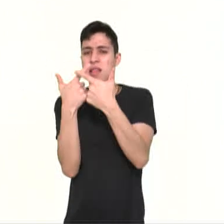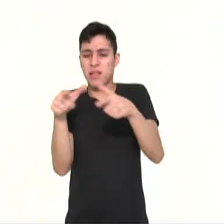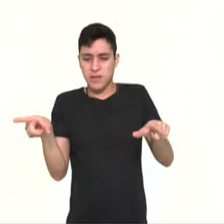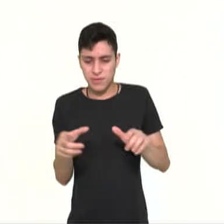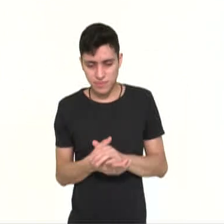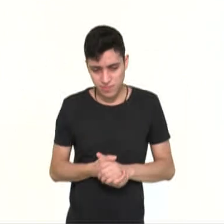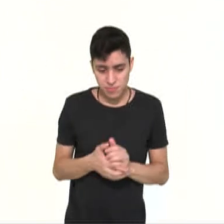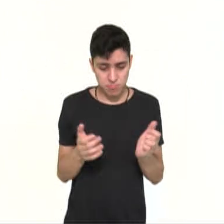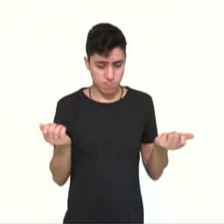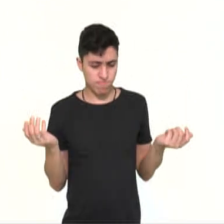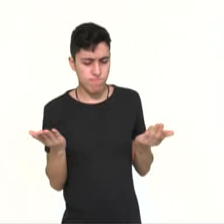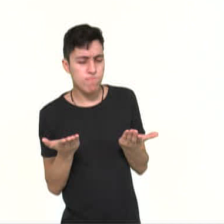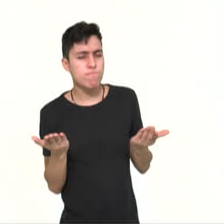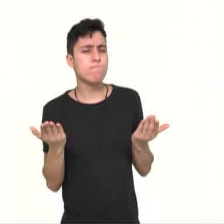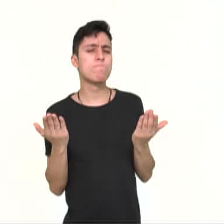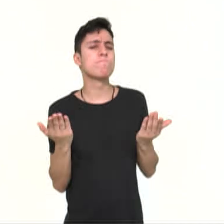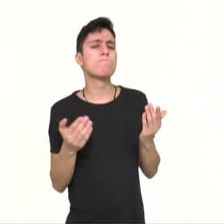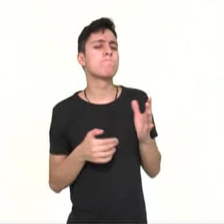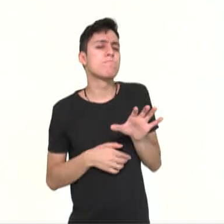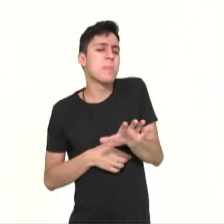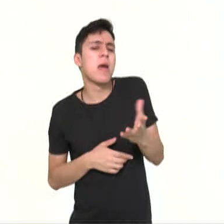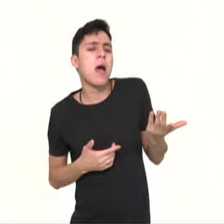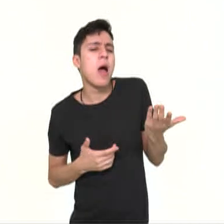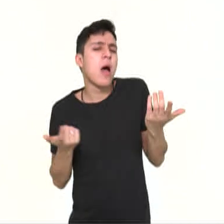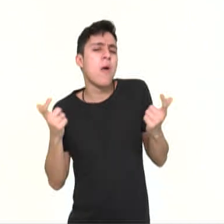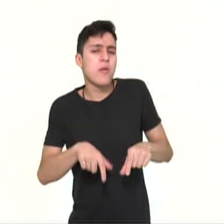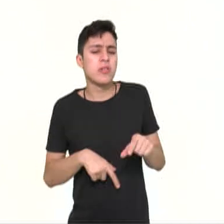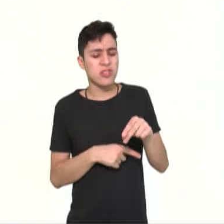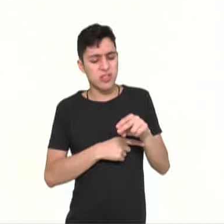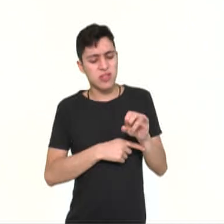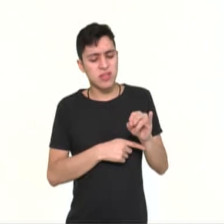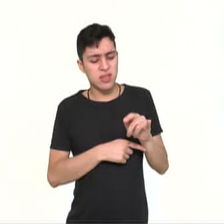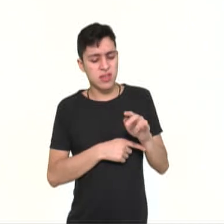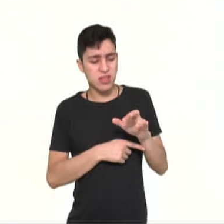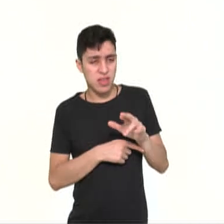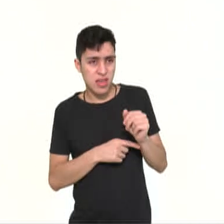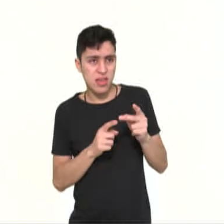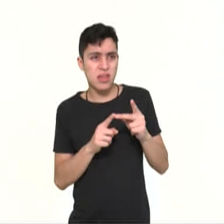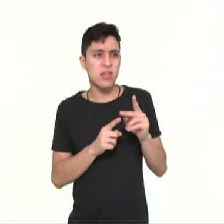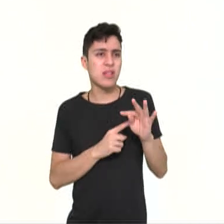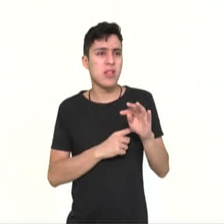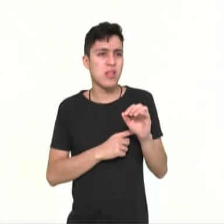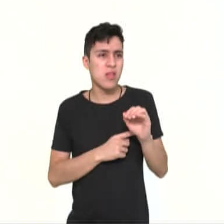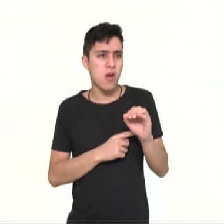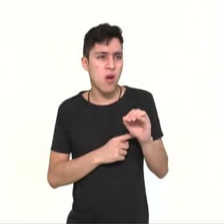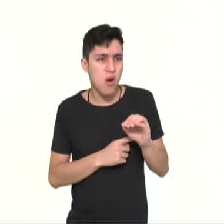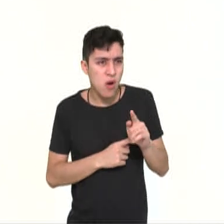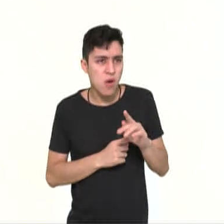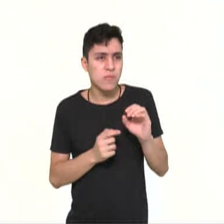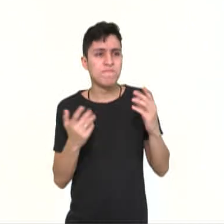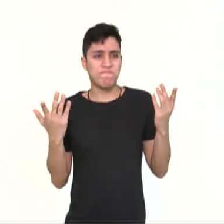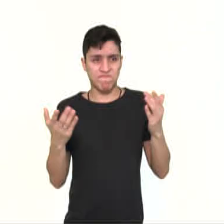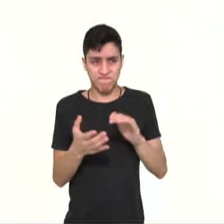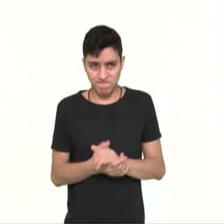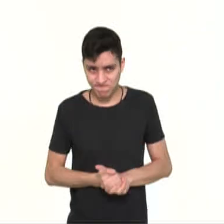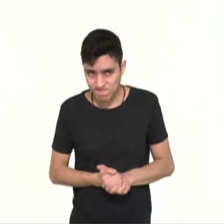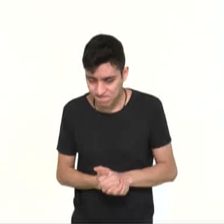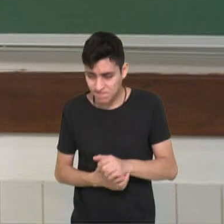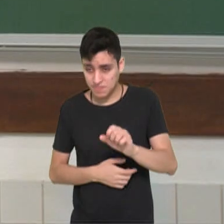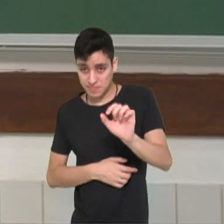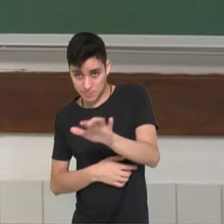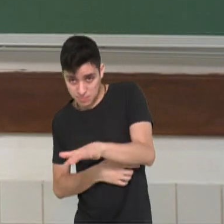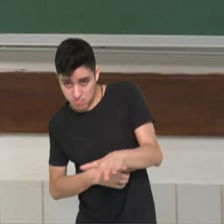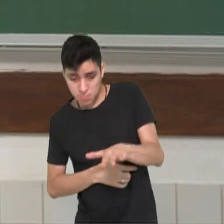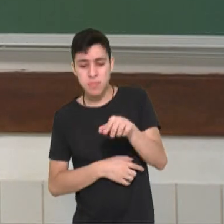localizados hoje na região onde está ali a Nigéria, o Benin e Togo. Nessa região em que os iorubás vão